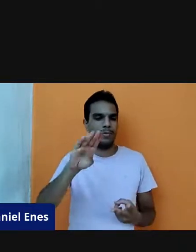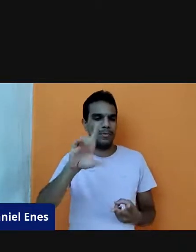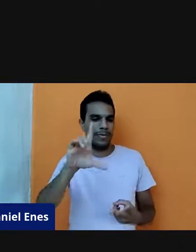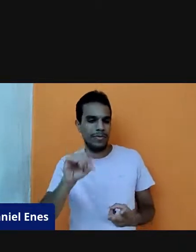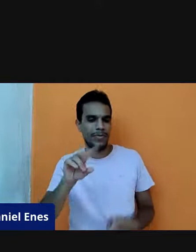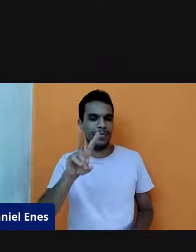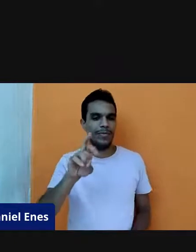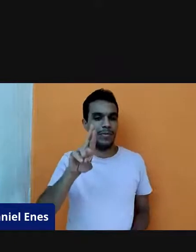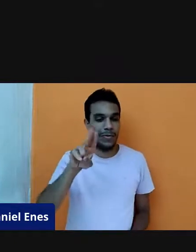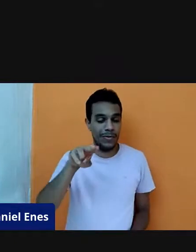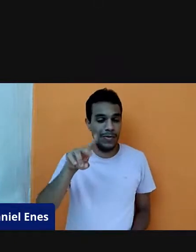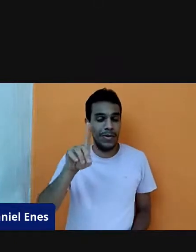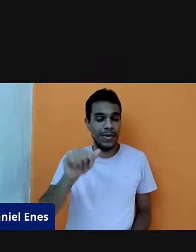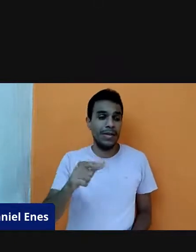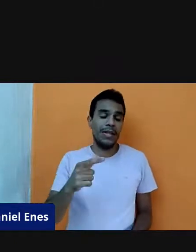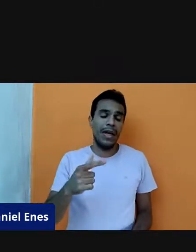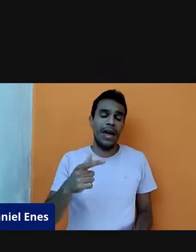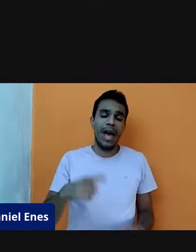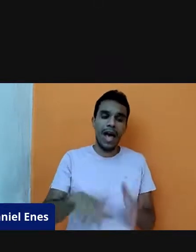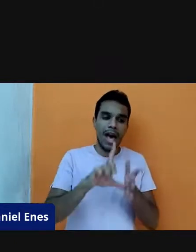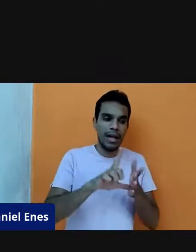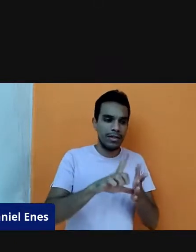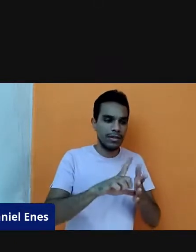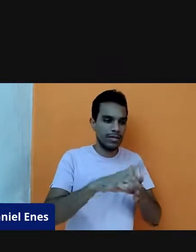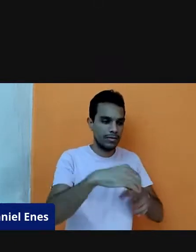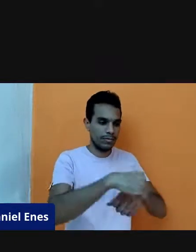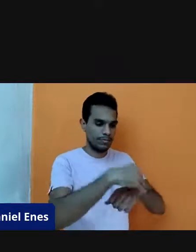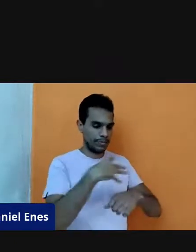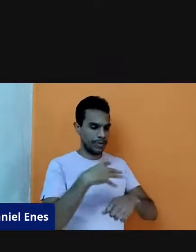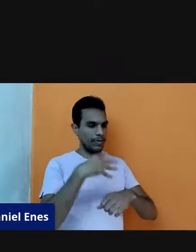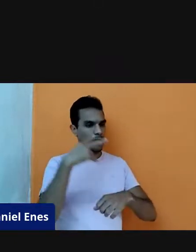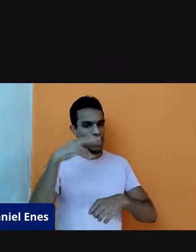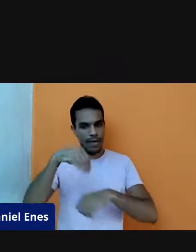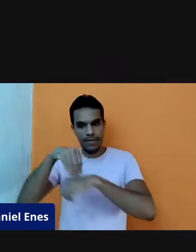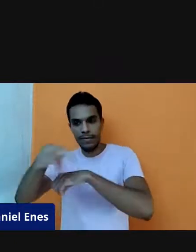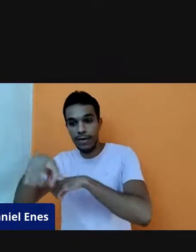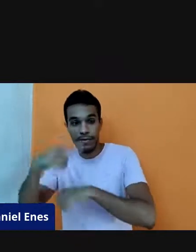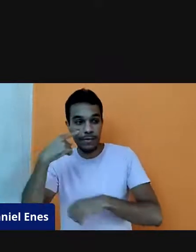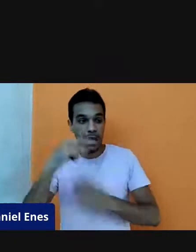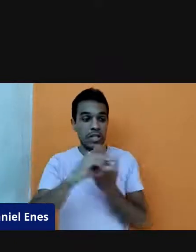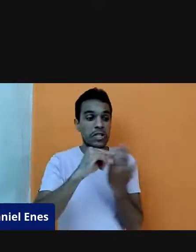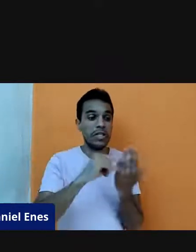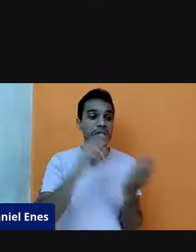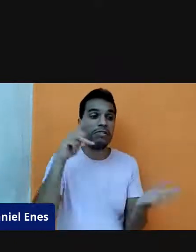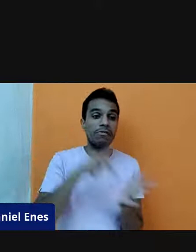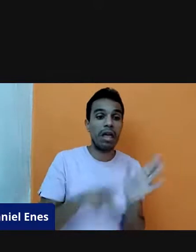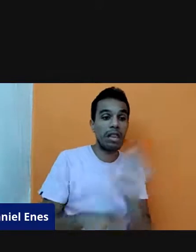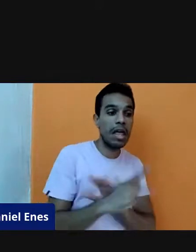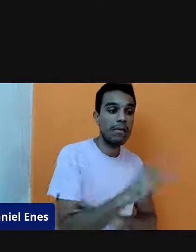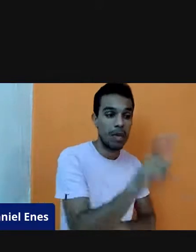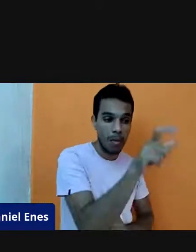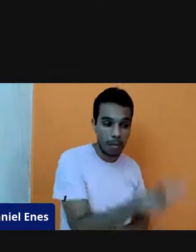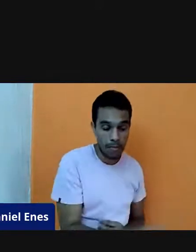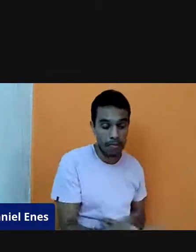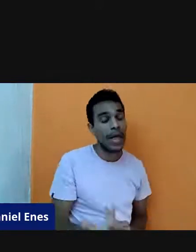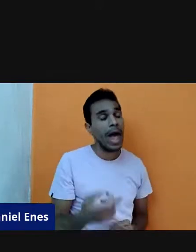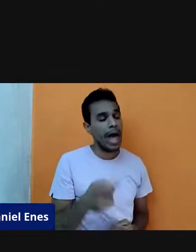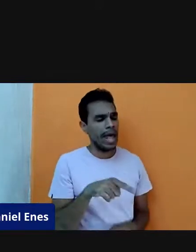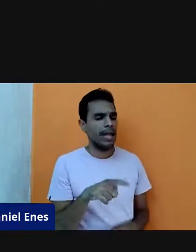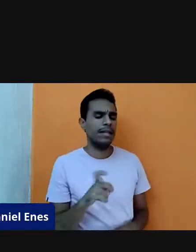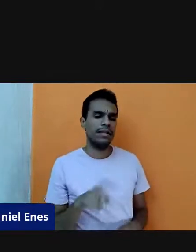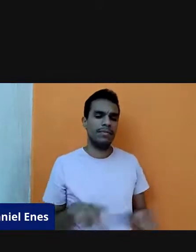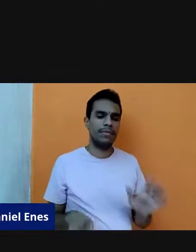compartilhar, é sempre importante verificar a autoria, tá? Ela também é pertencente à